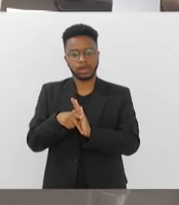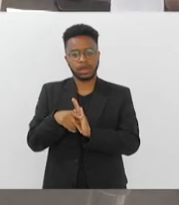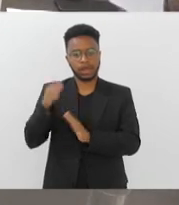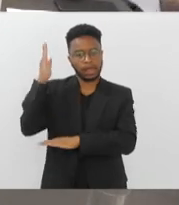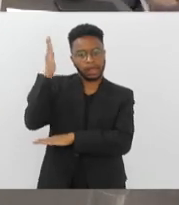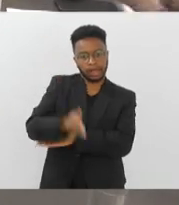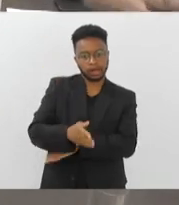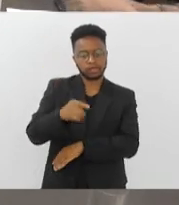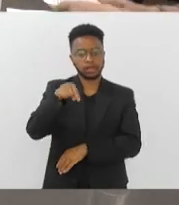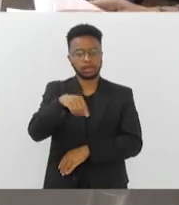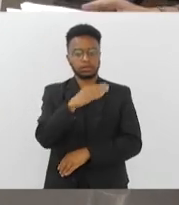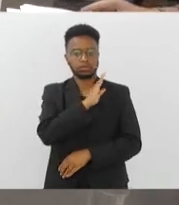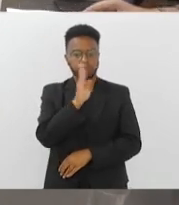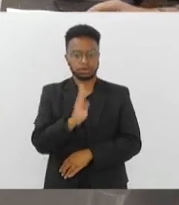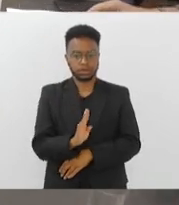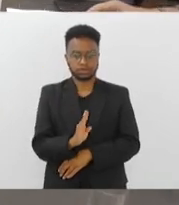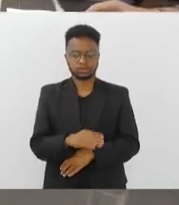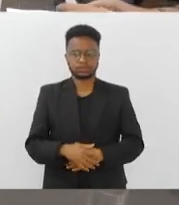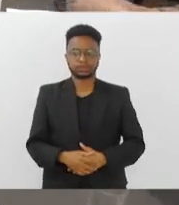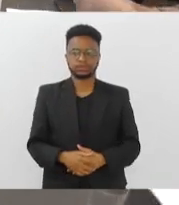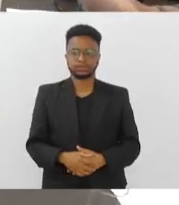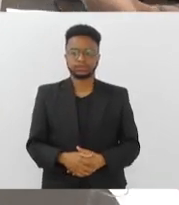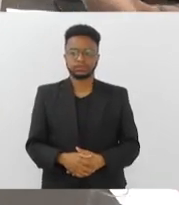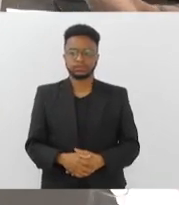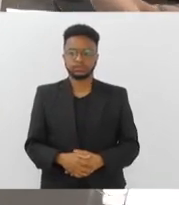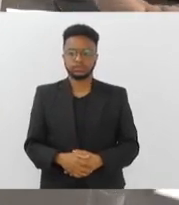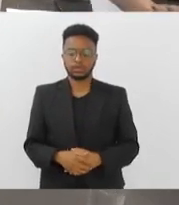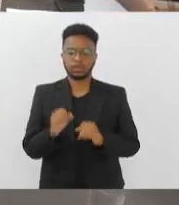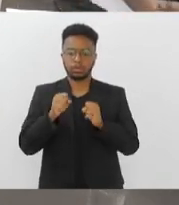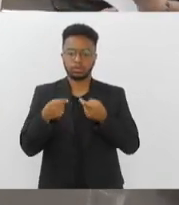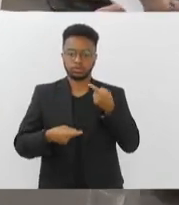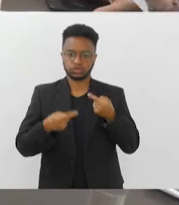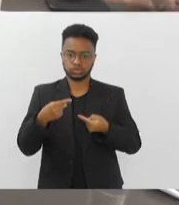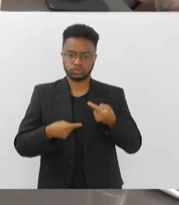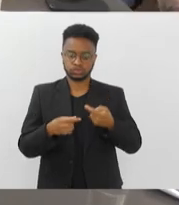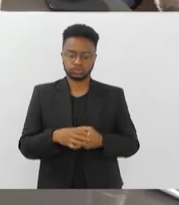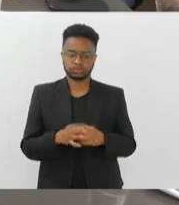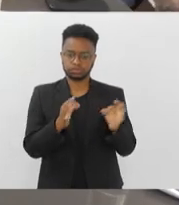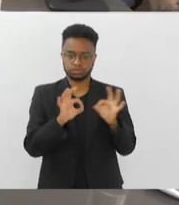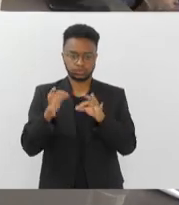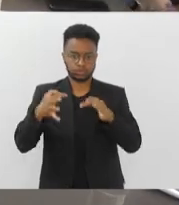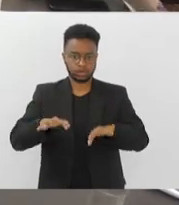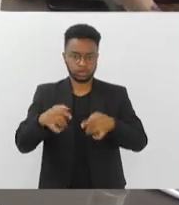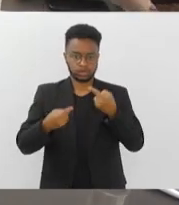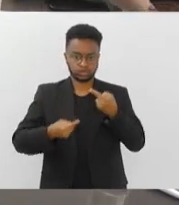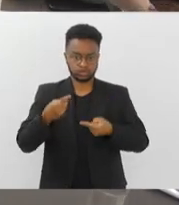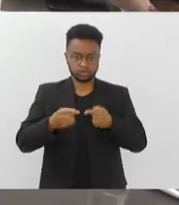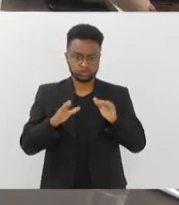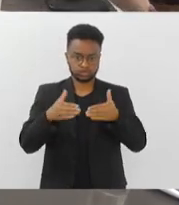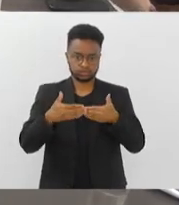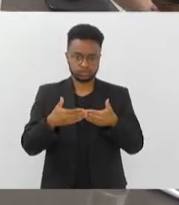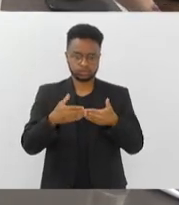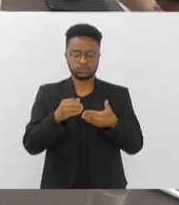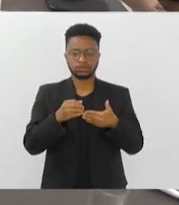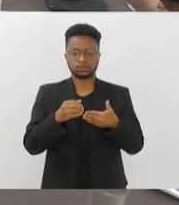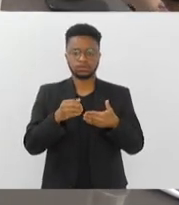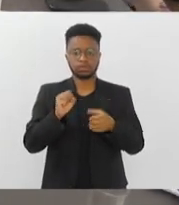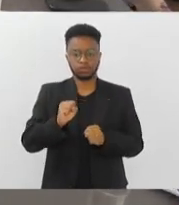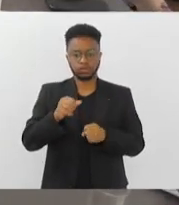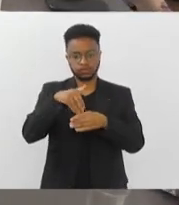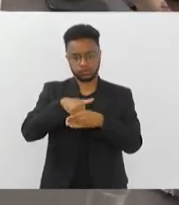Delaroli. Pela constitucionalidade com emenda. Em discussão. Não havendo quem queira discutir, encerrada a discussão. Em